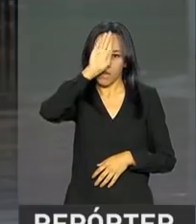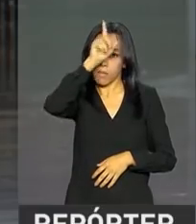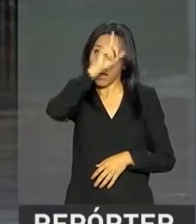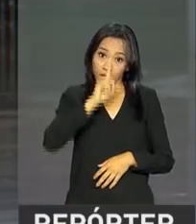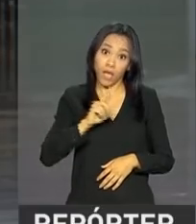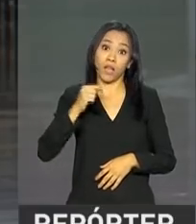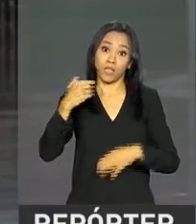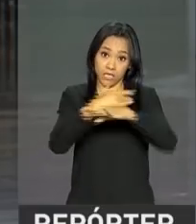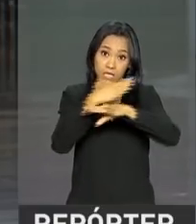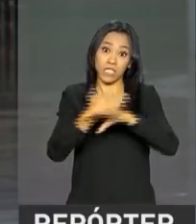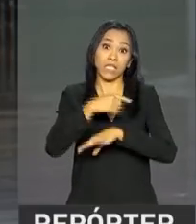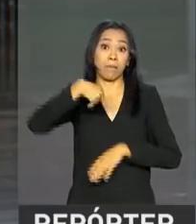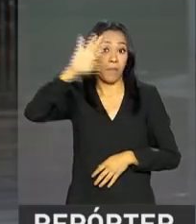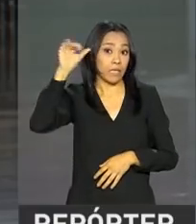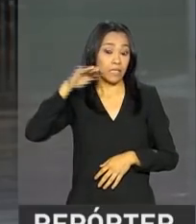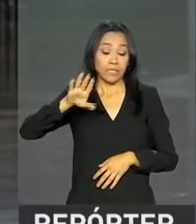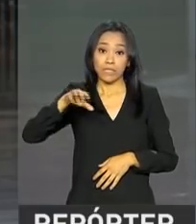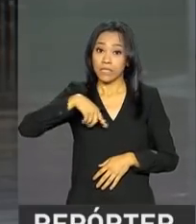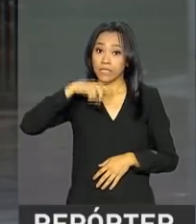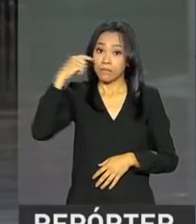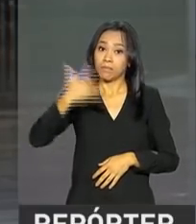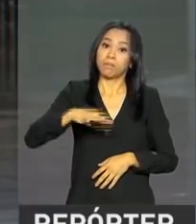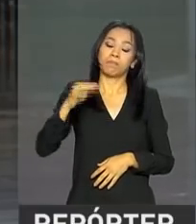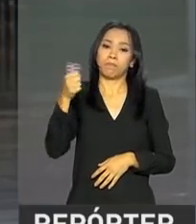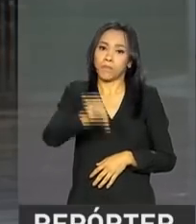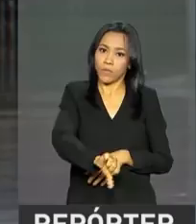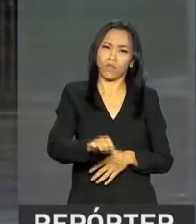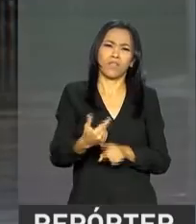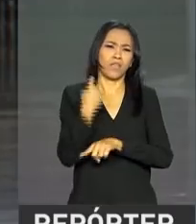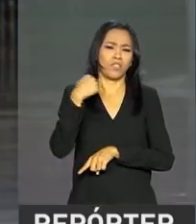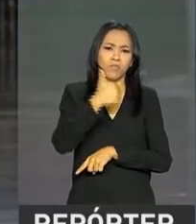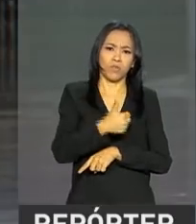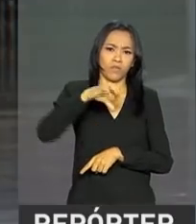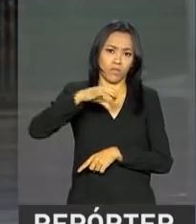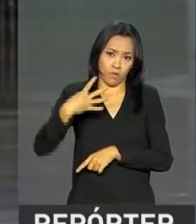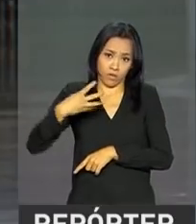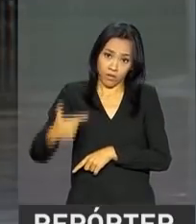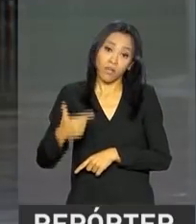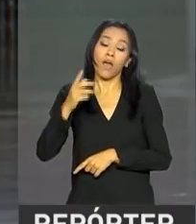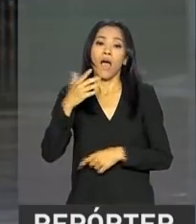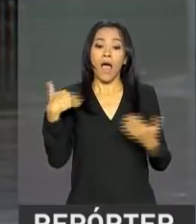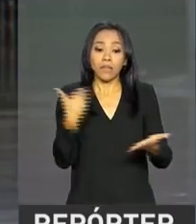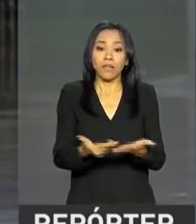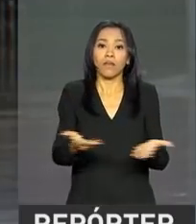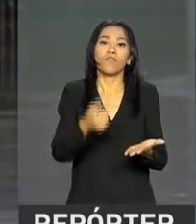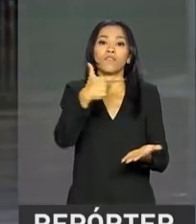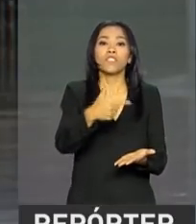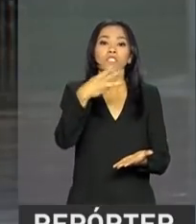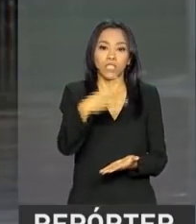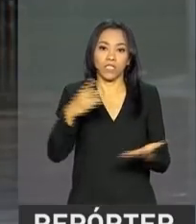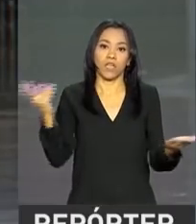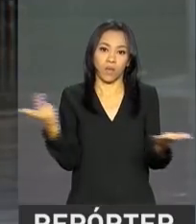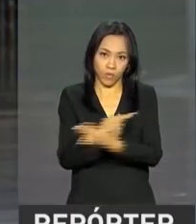mais grave desde 1942 porém apenas neste ano foram 23 azuis da